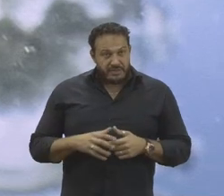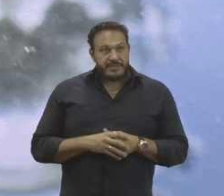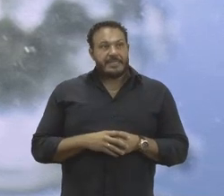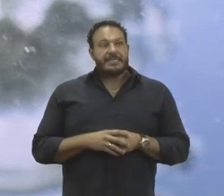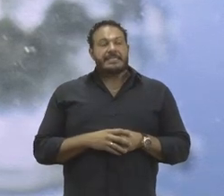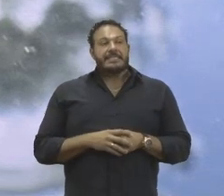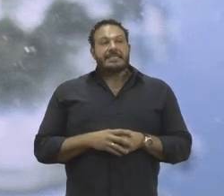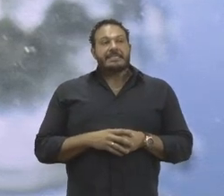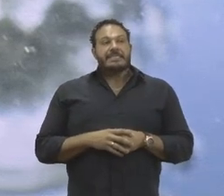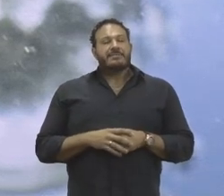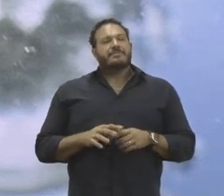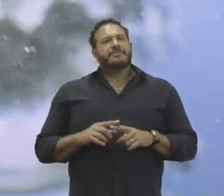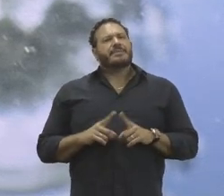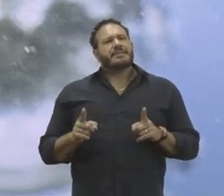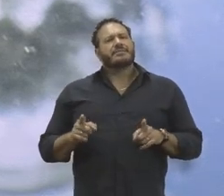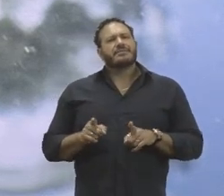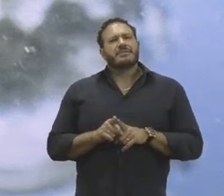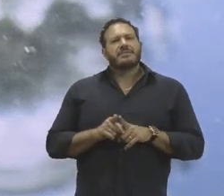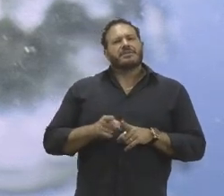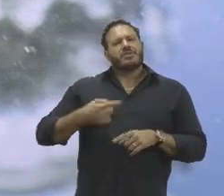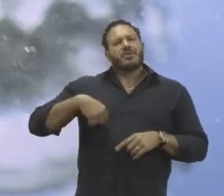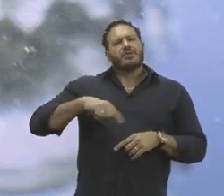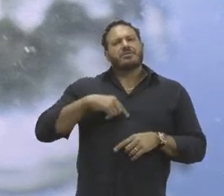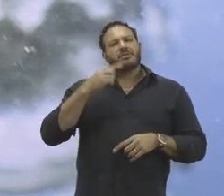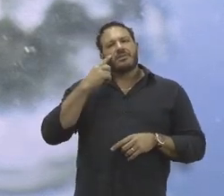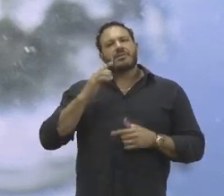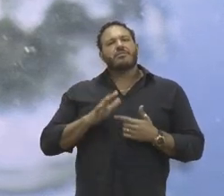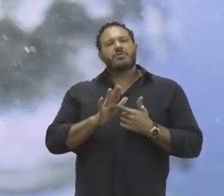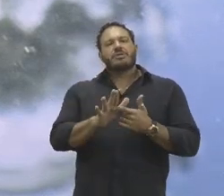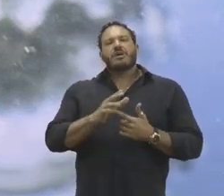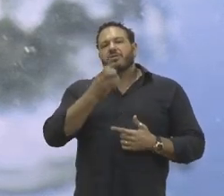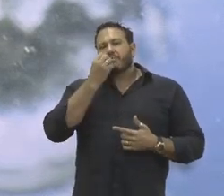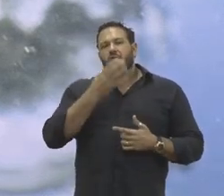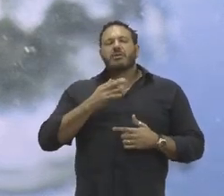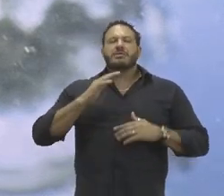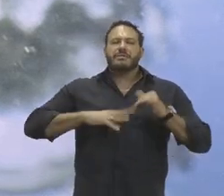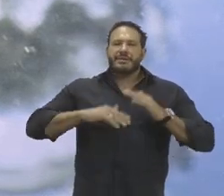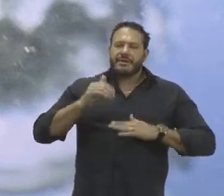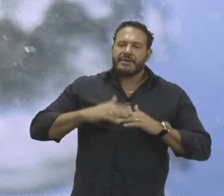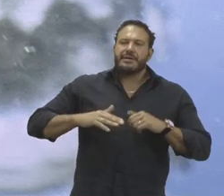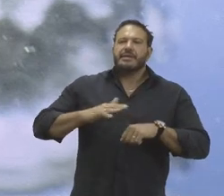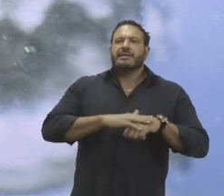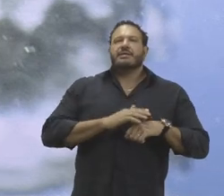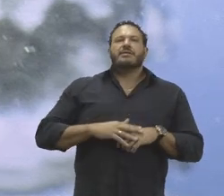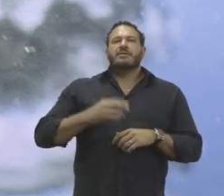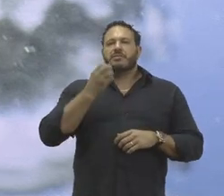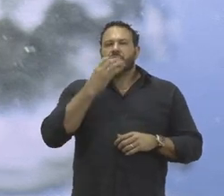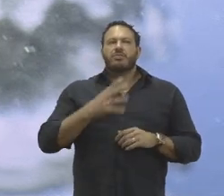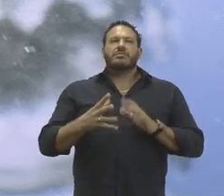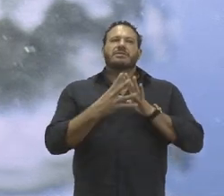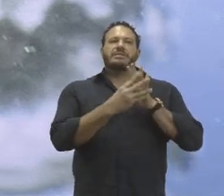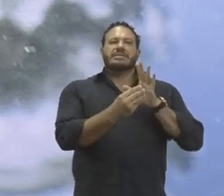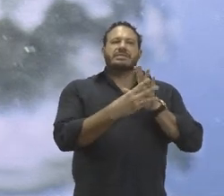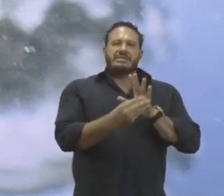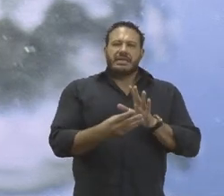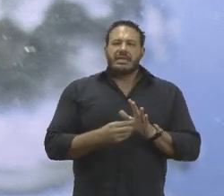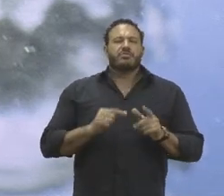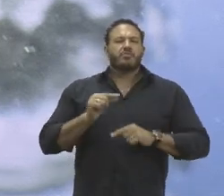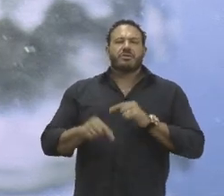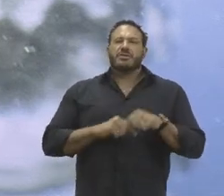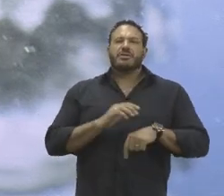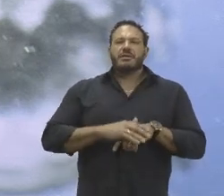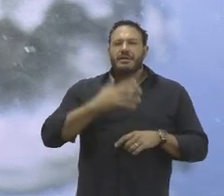eh mas ao mesmo tempo mostrar o que são boas práticas o que são eh bons exemplos o que o que é